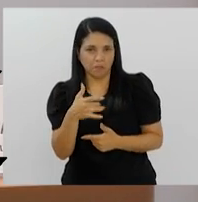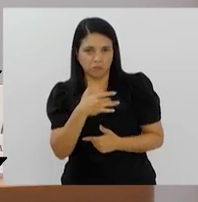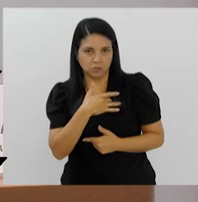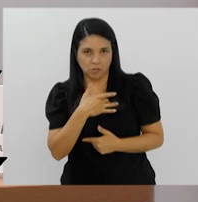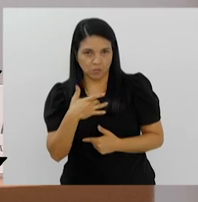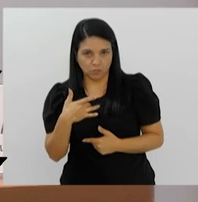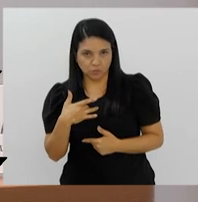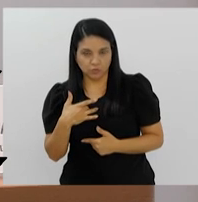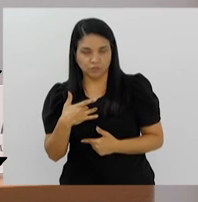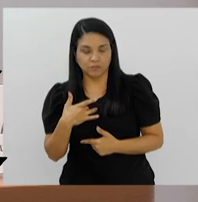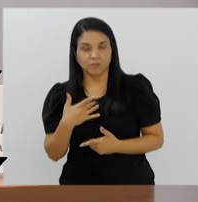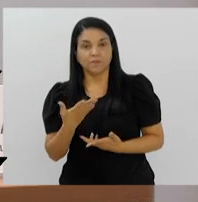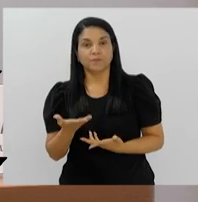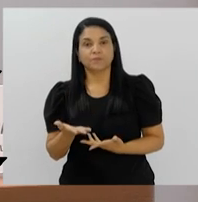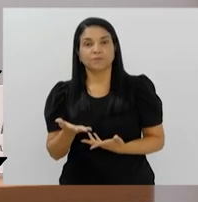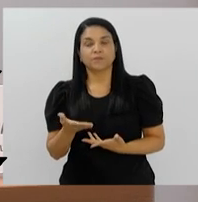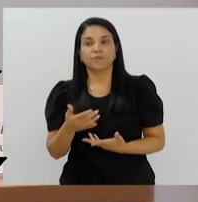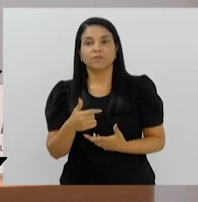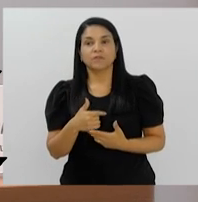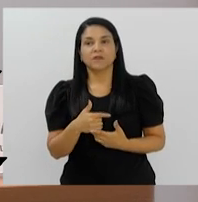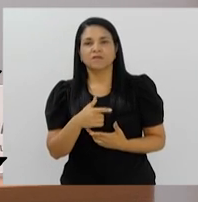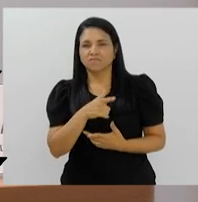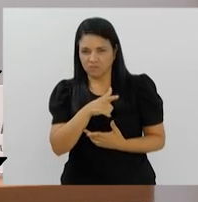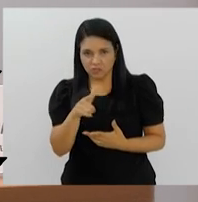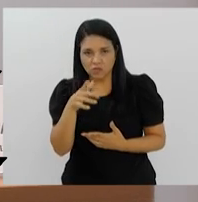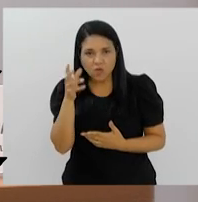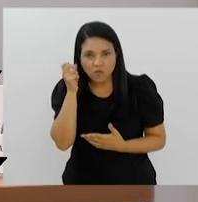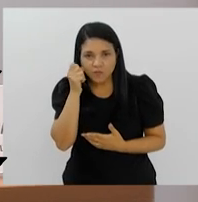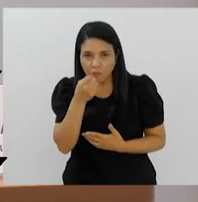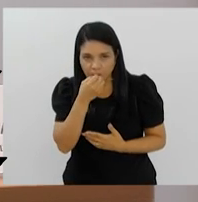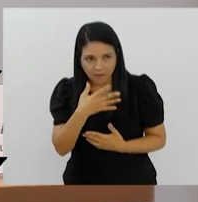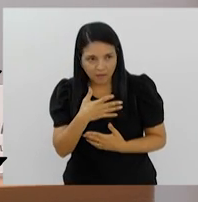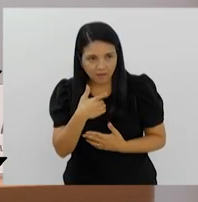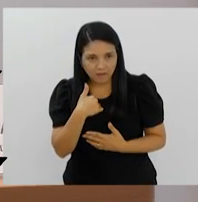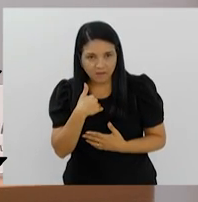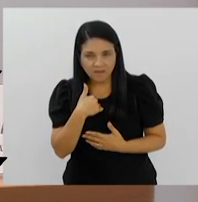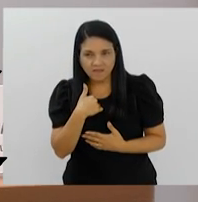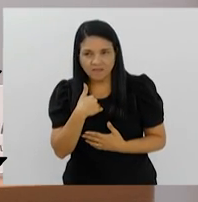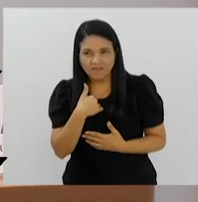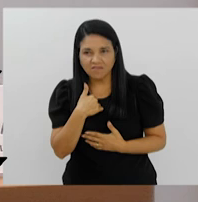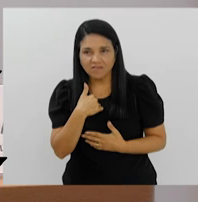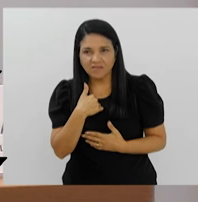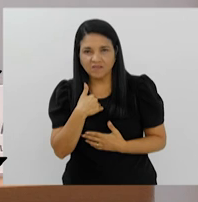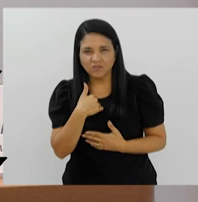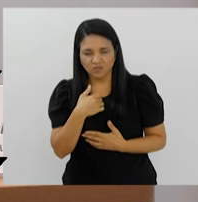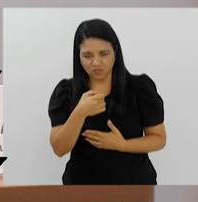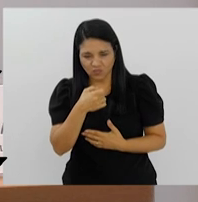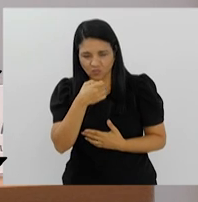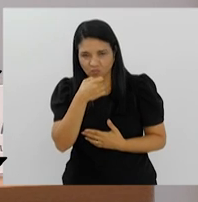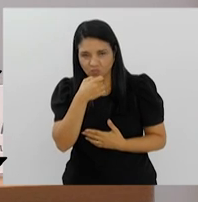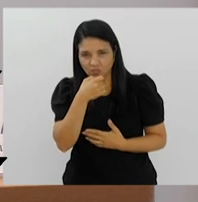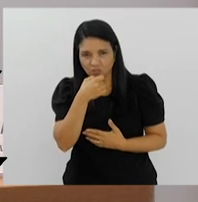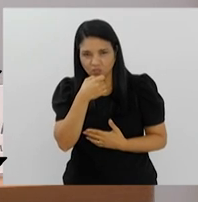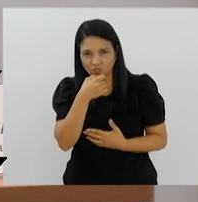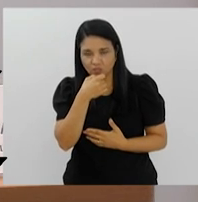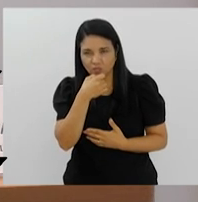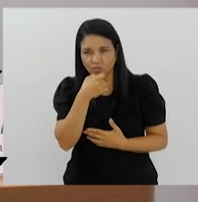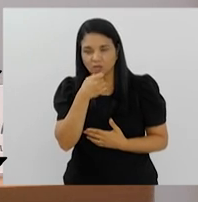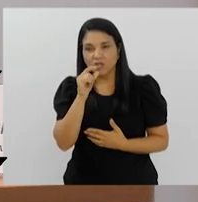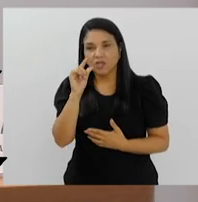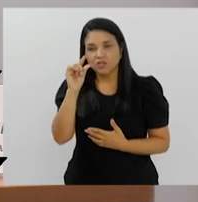operar plan de saúde não sei se vocês estão me ouvindo bem T Ouvindo uma microfonia aqui baixar um pouquinho